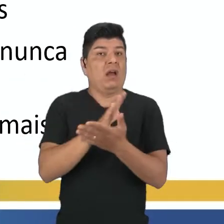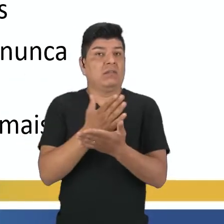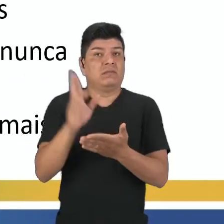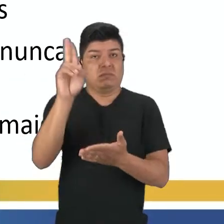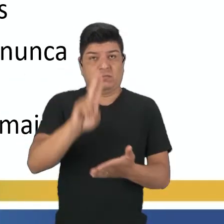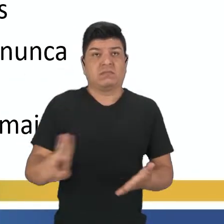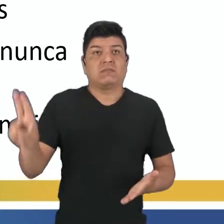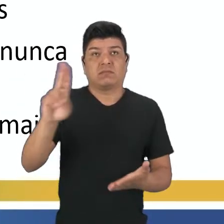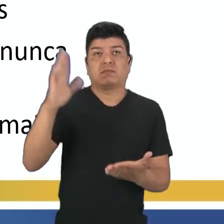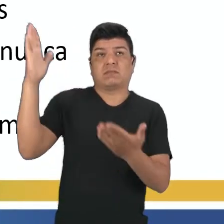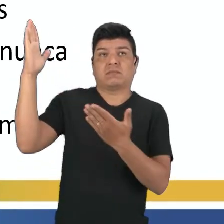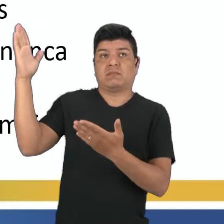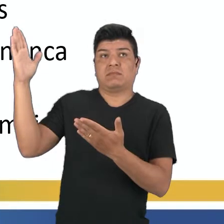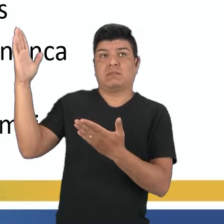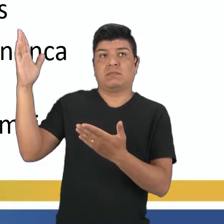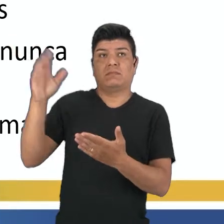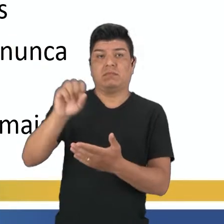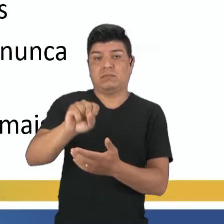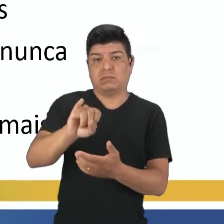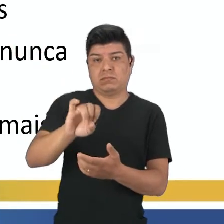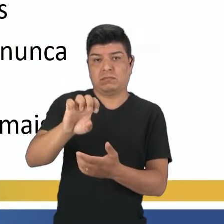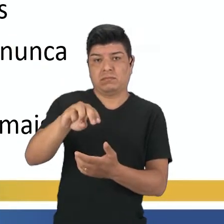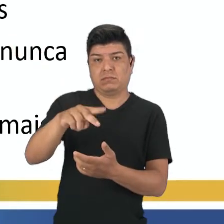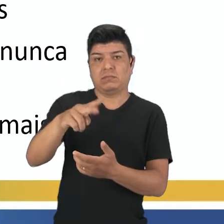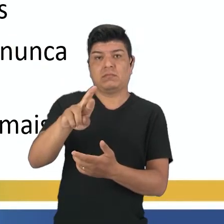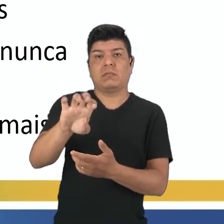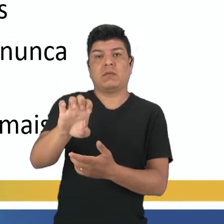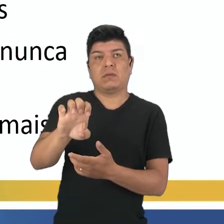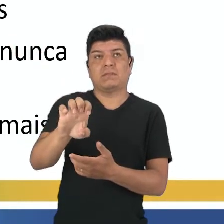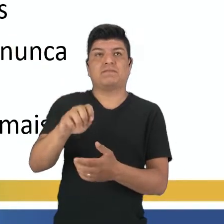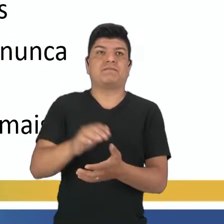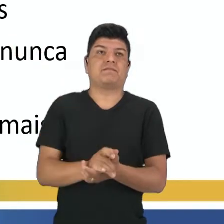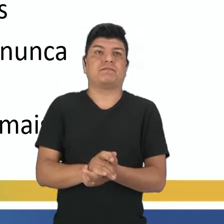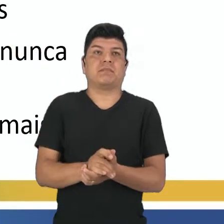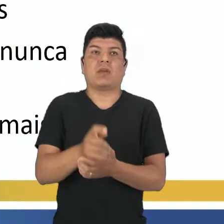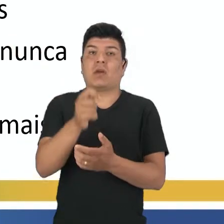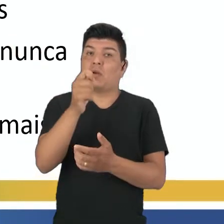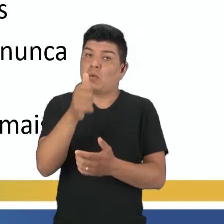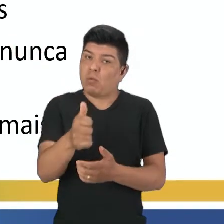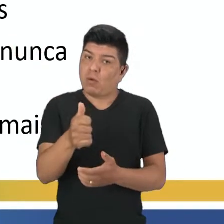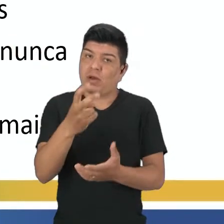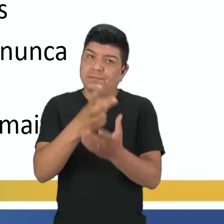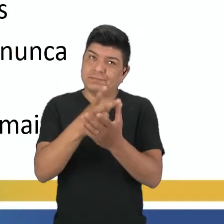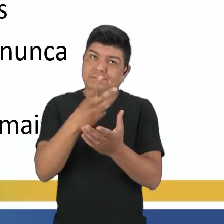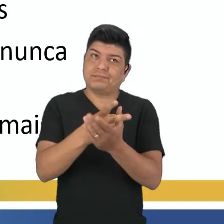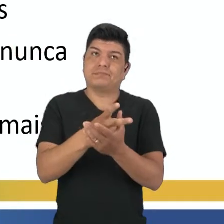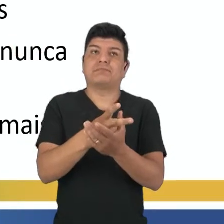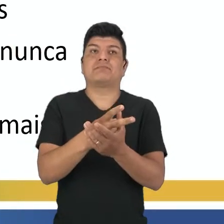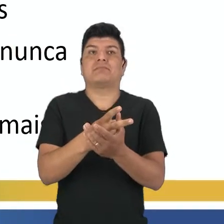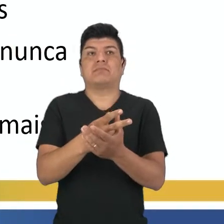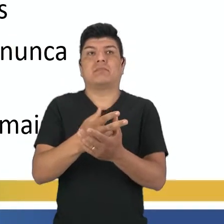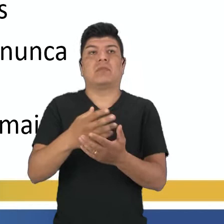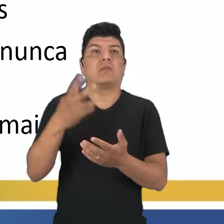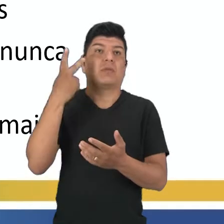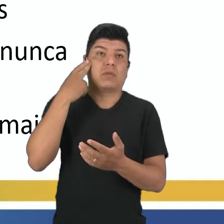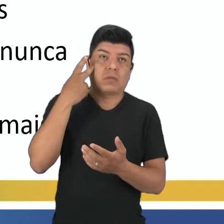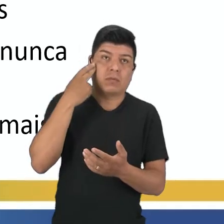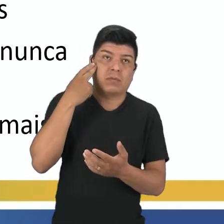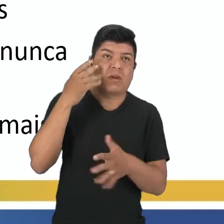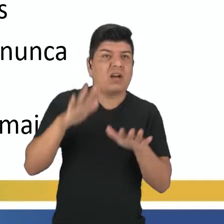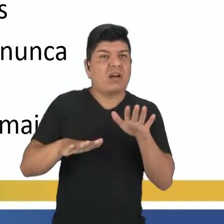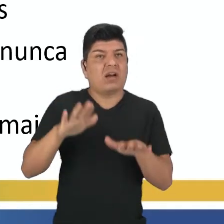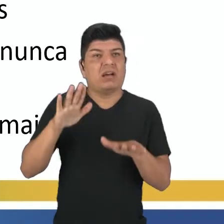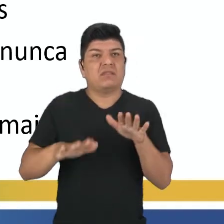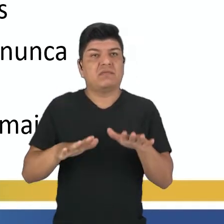bastante utilizado. O siempre, mucho, casi siempre, normalmente, frequentemente, a menudo, a veces, casi nunca,